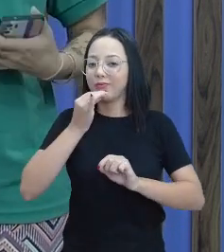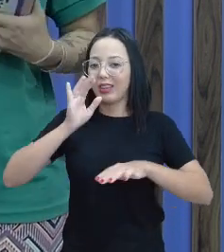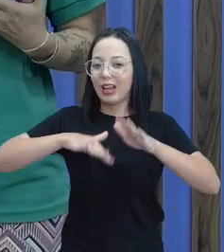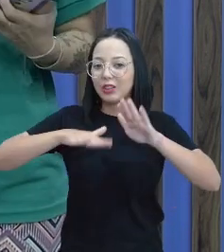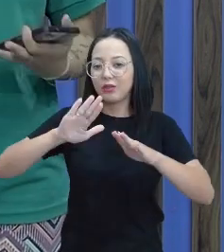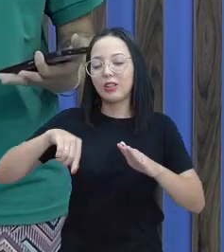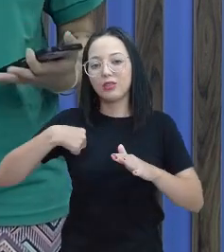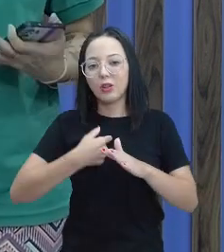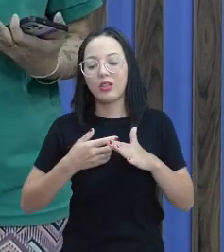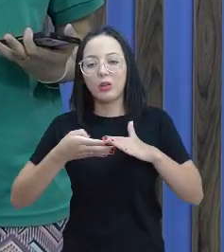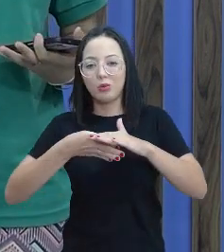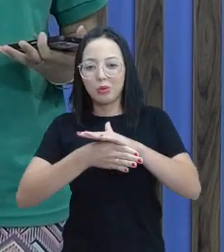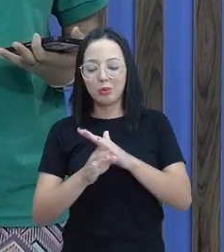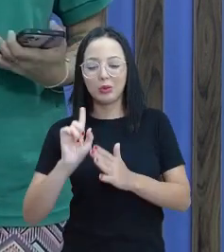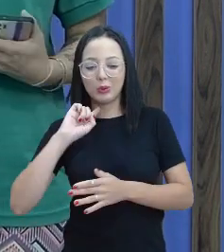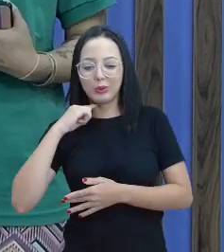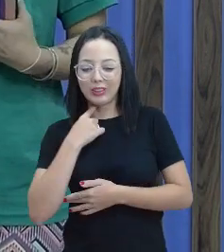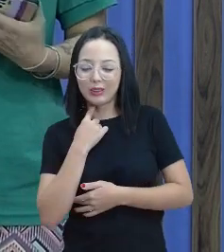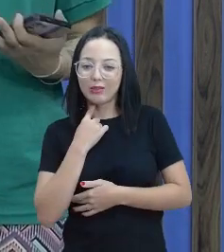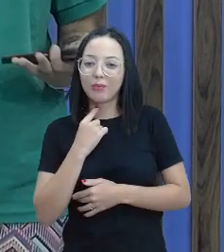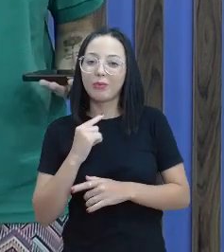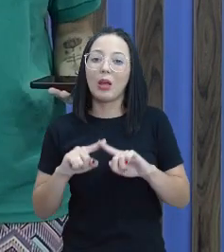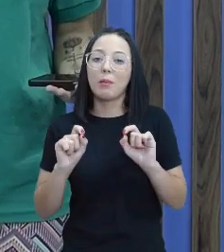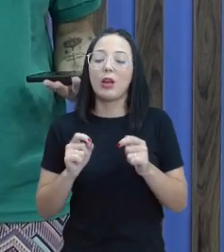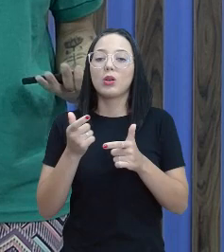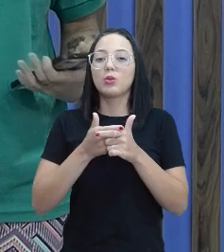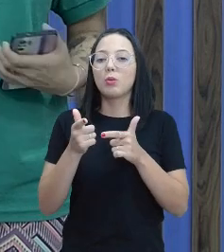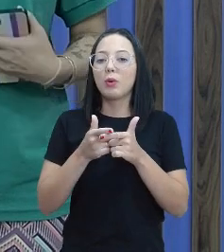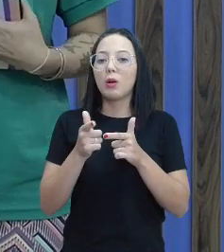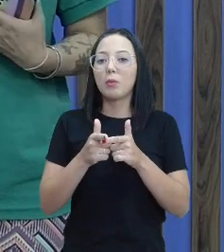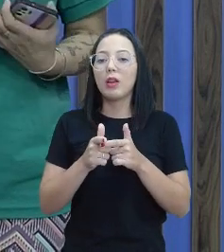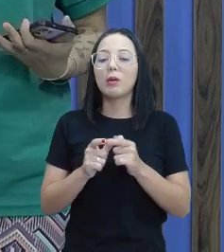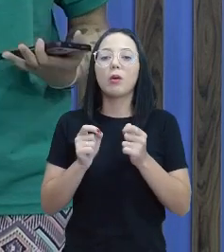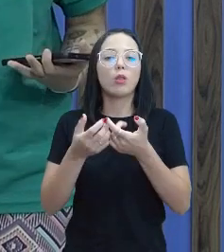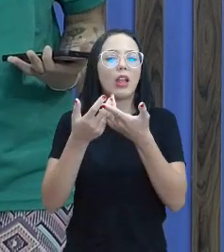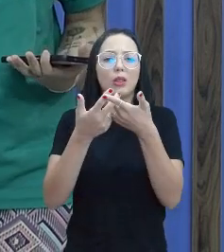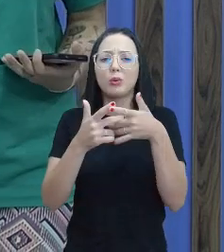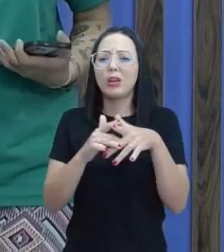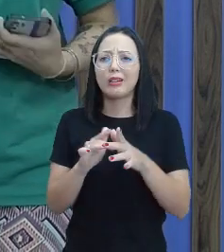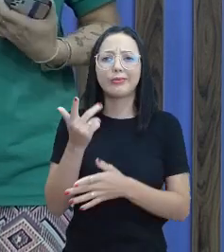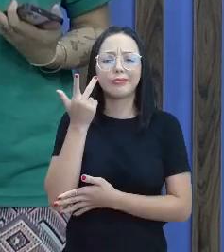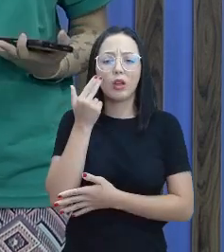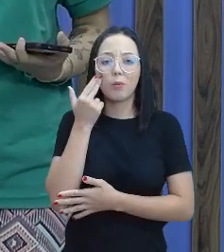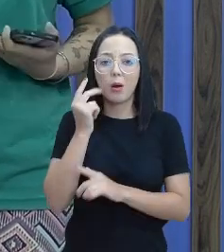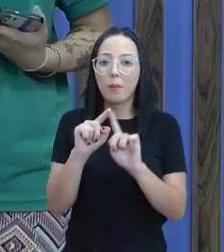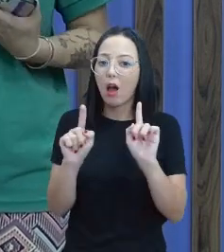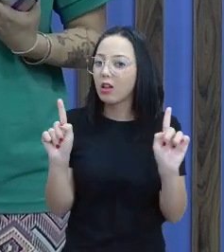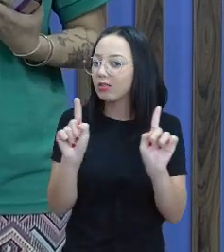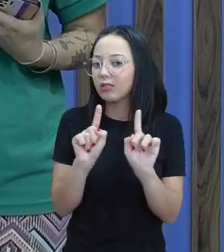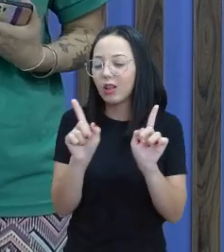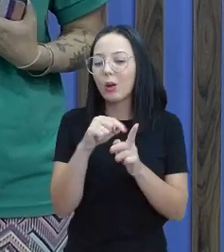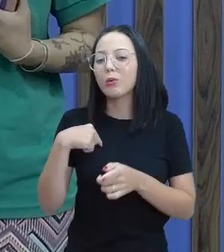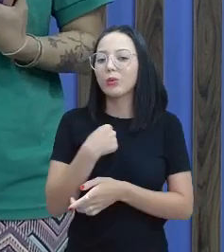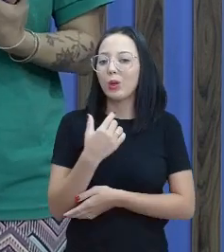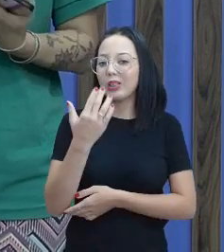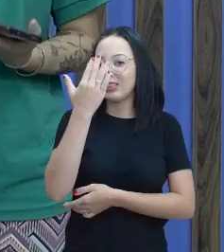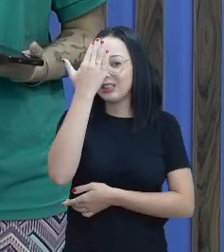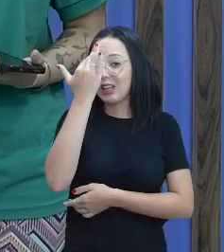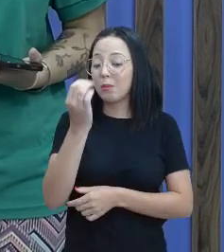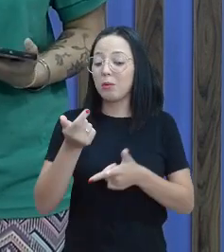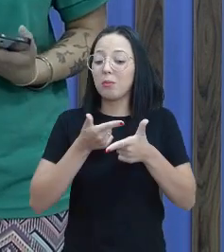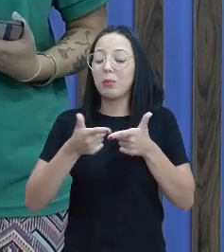se acostumando ali com o lixo e aquele problema se naturalizando. Mas não, gente, a gente sabe que um